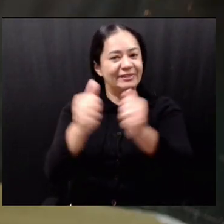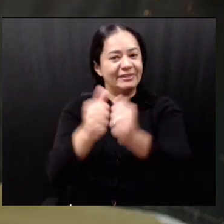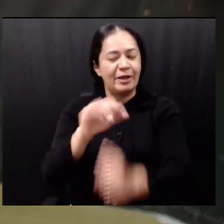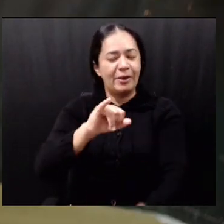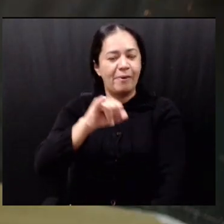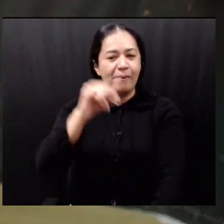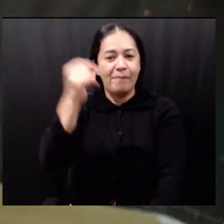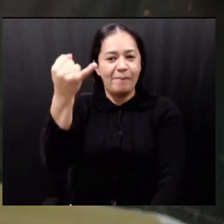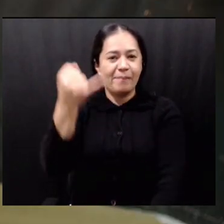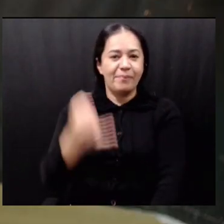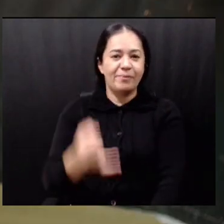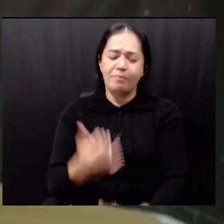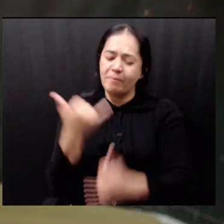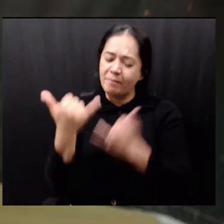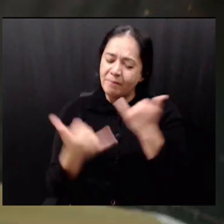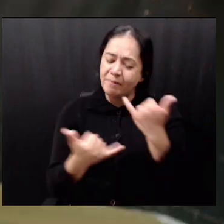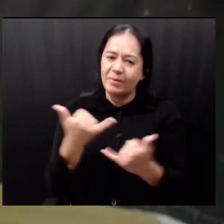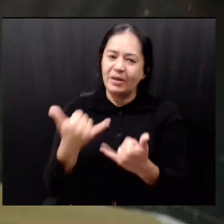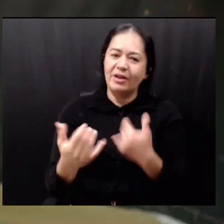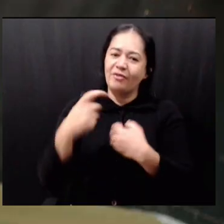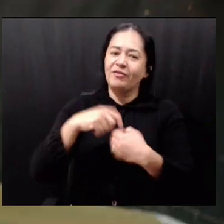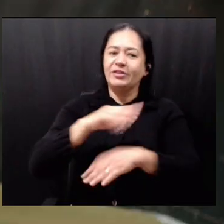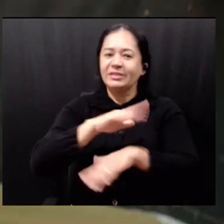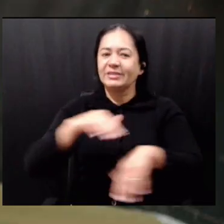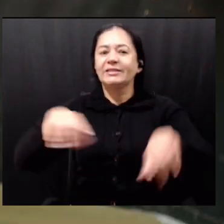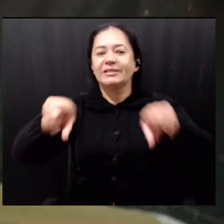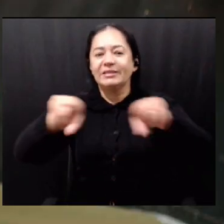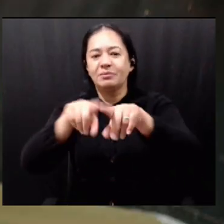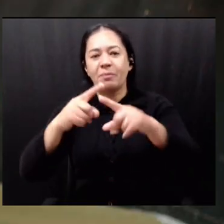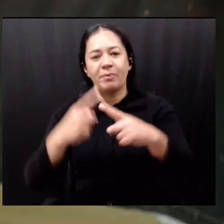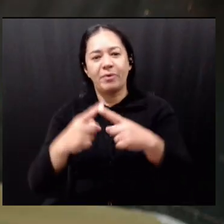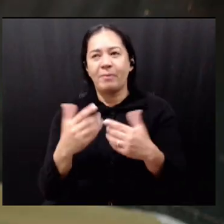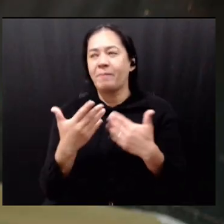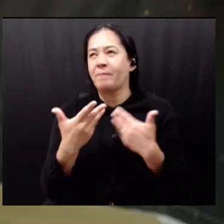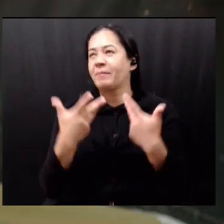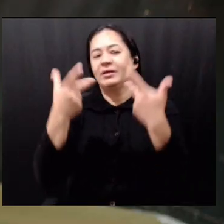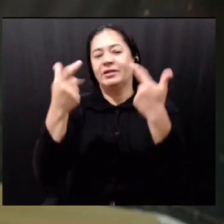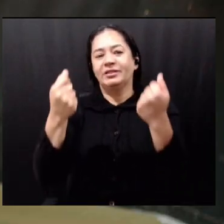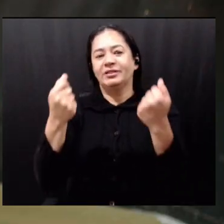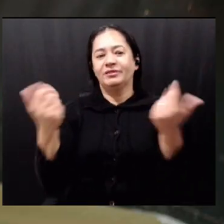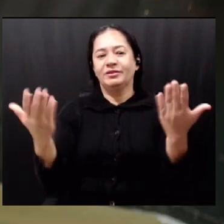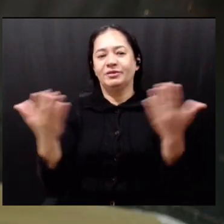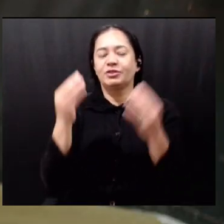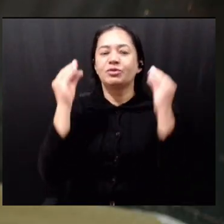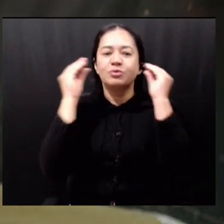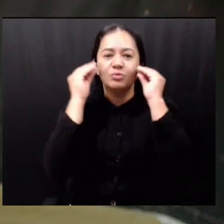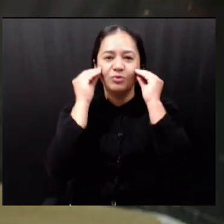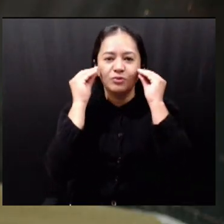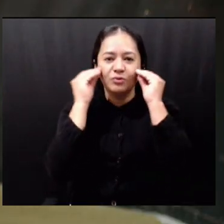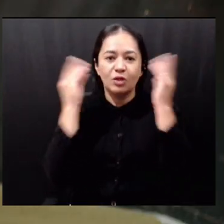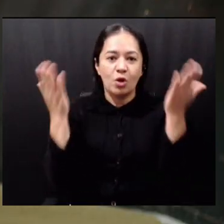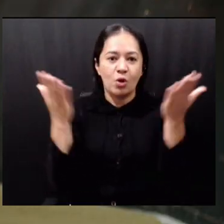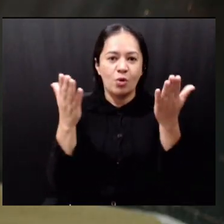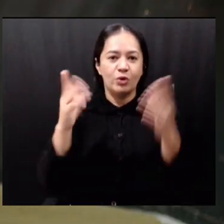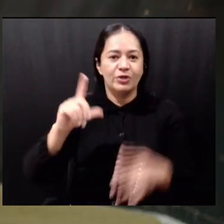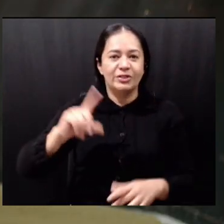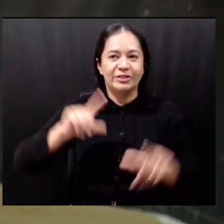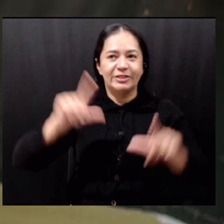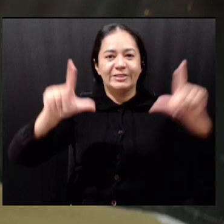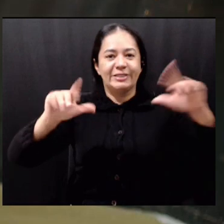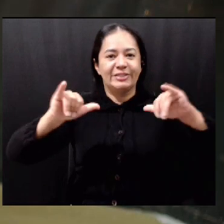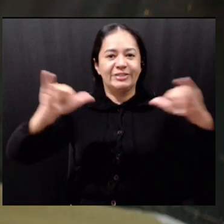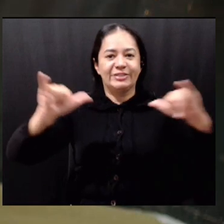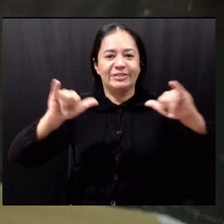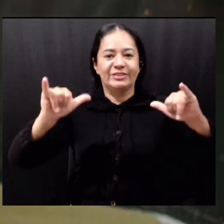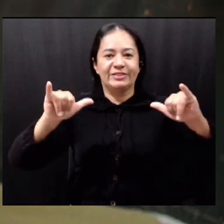brinque, volte a ser criança também, porque isso faz toda a diferença. Valeu, gente, beijo grande. Hoje ainda tem jornal, né? Tem jornal, tem o meio-dia,